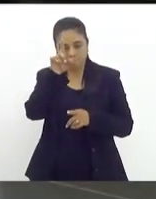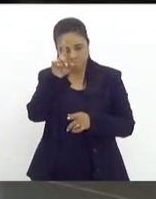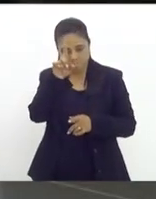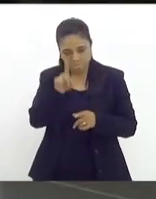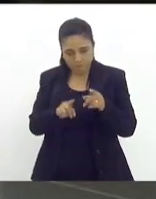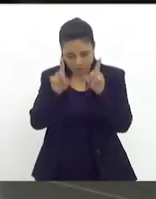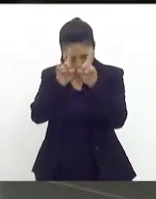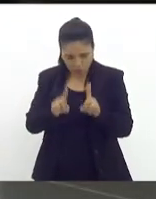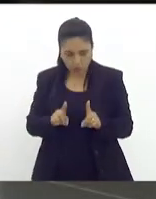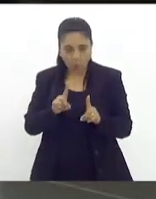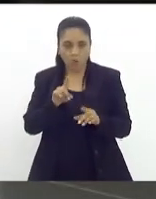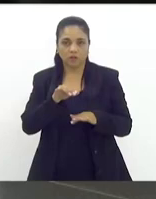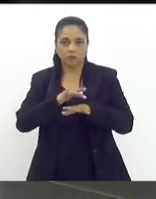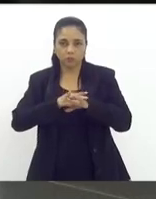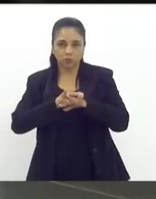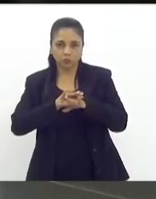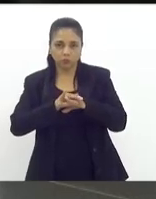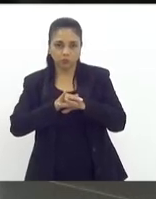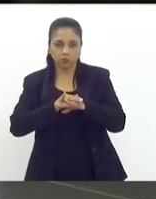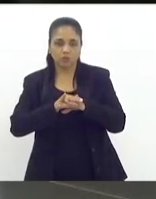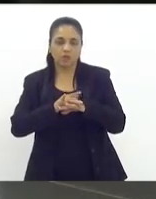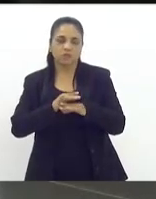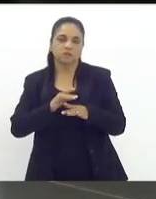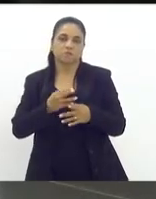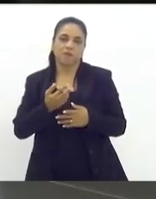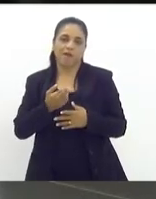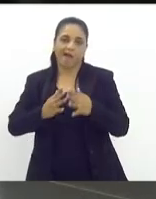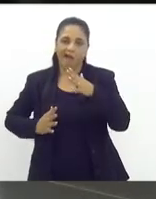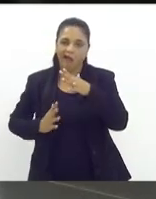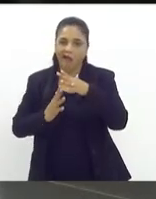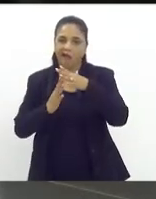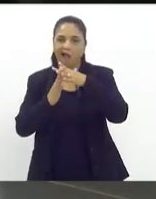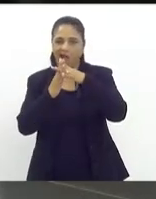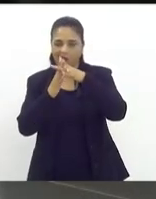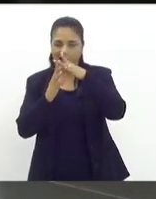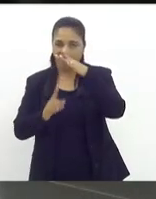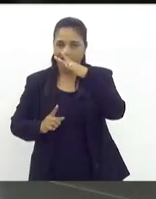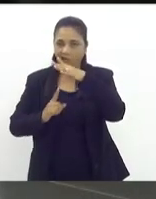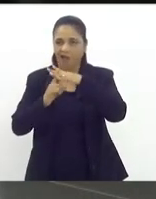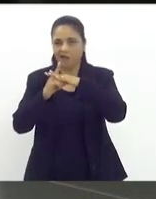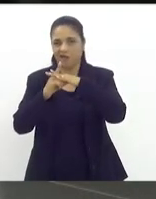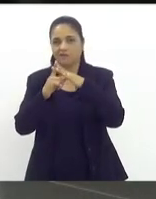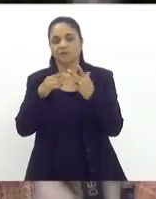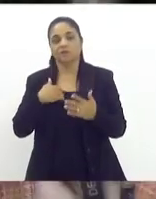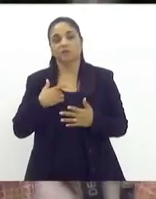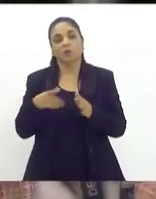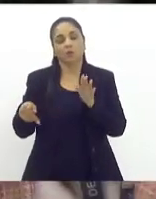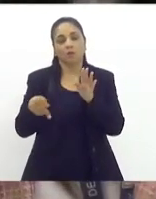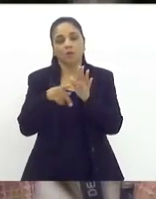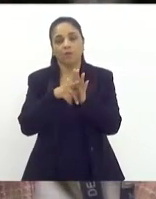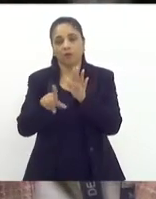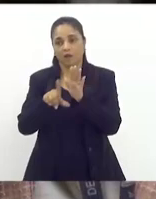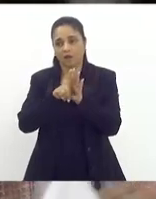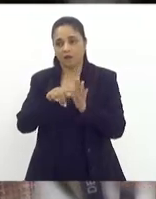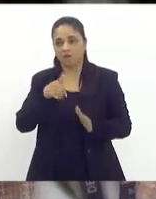aparecer, deputado Fred Pacheco. O parecer é pela anexação ao projeto 4879